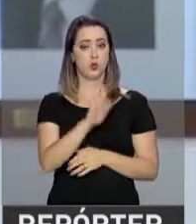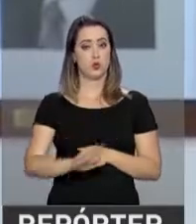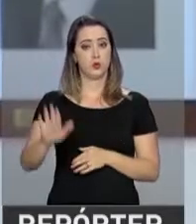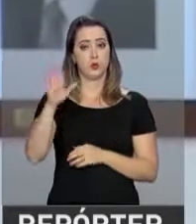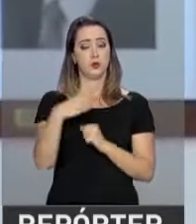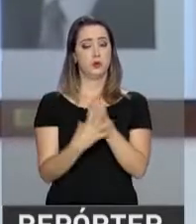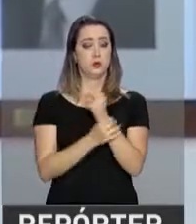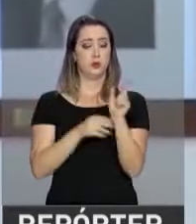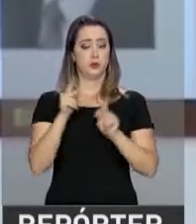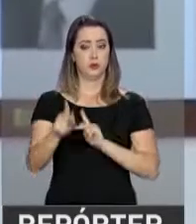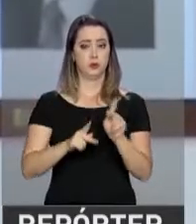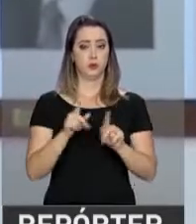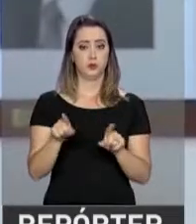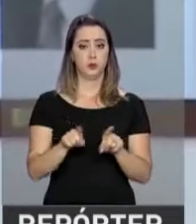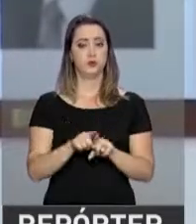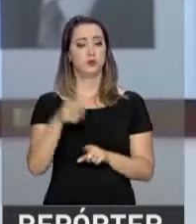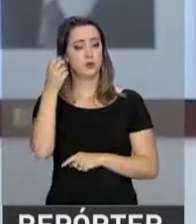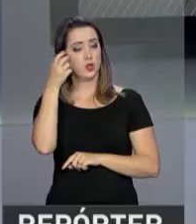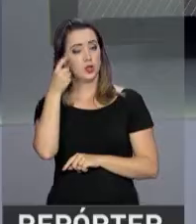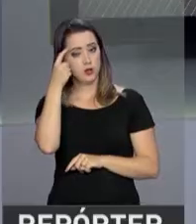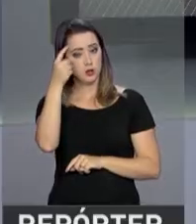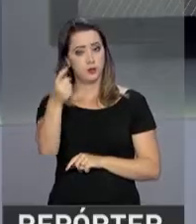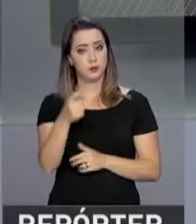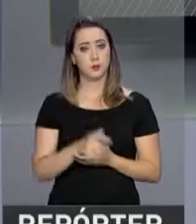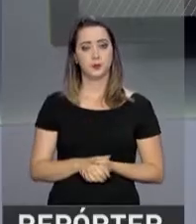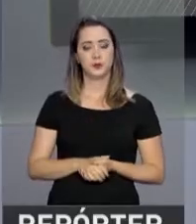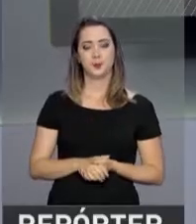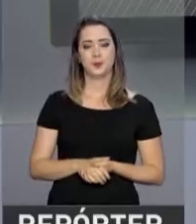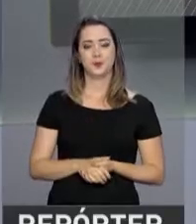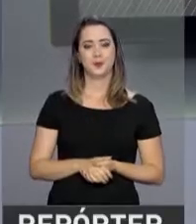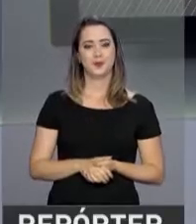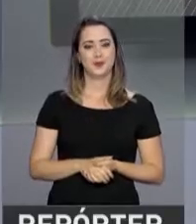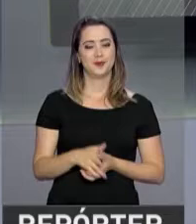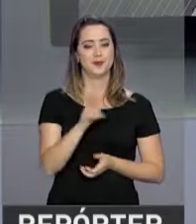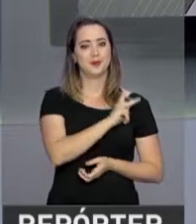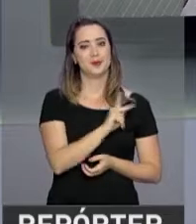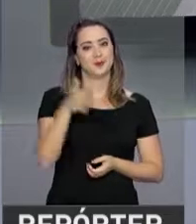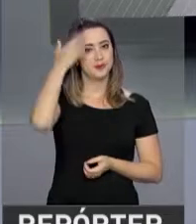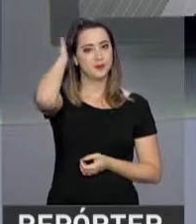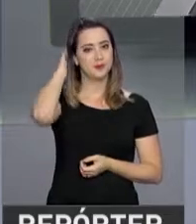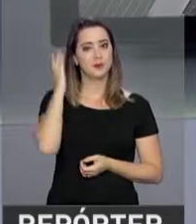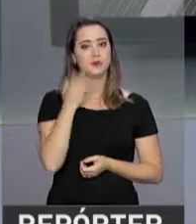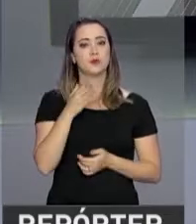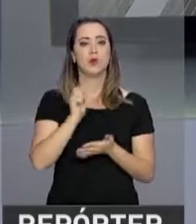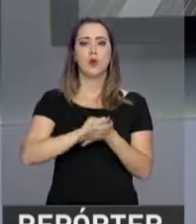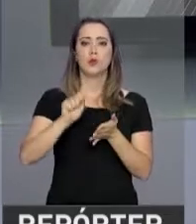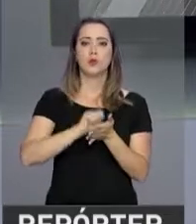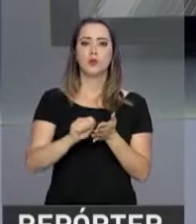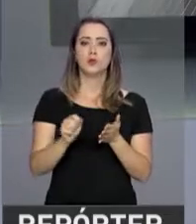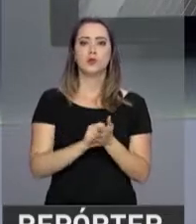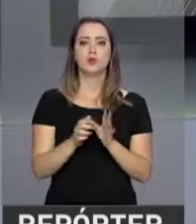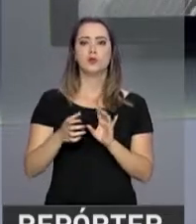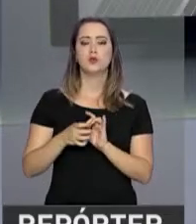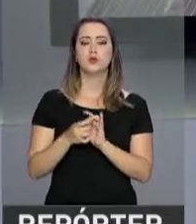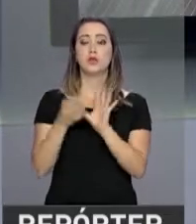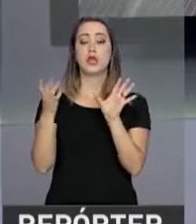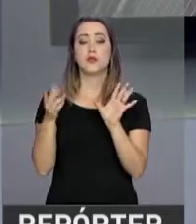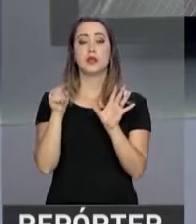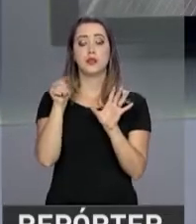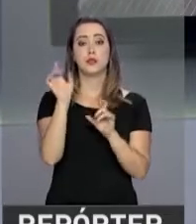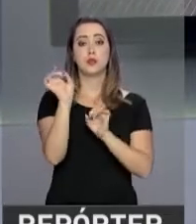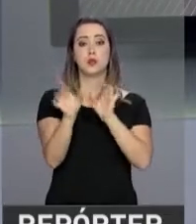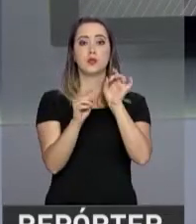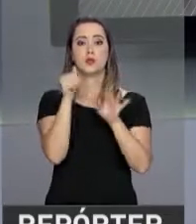segurança pública e inteligência o presidente da república michel temer assinou hoje em indulto especial